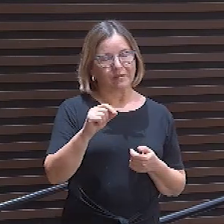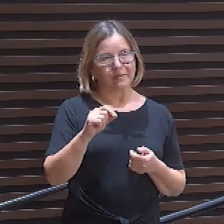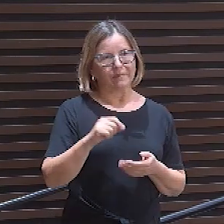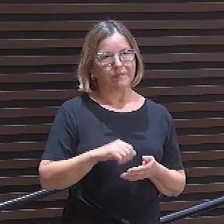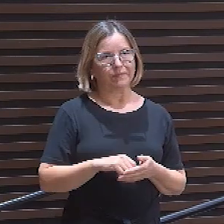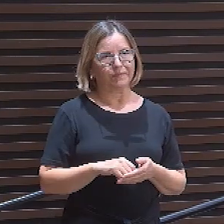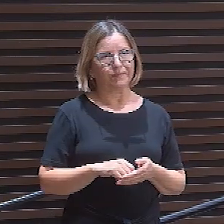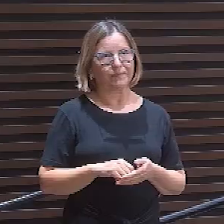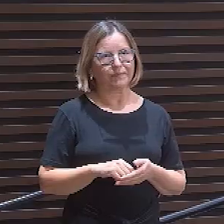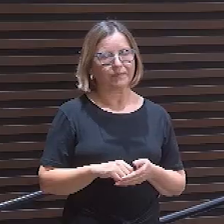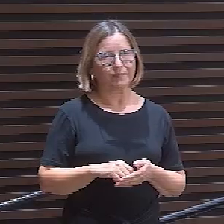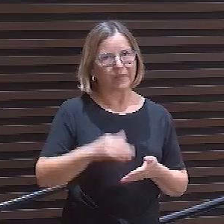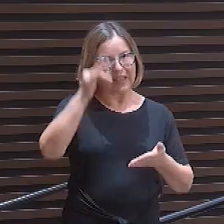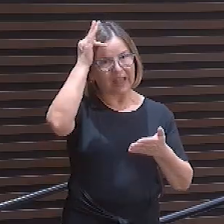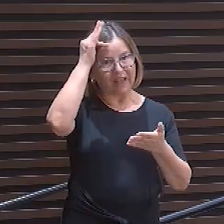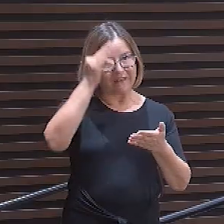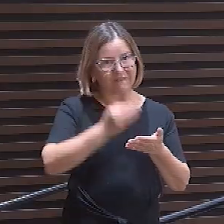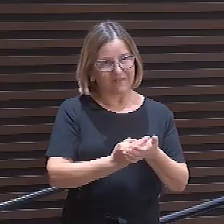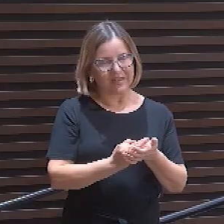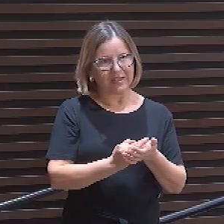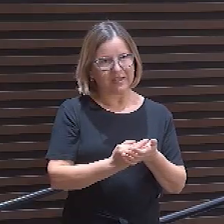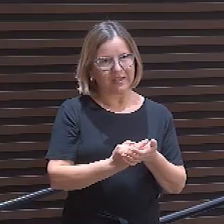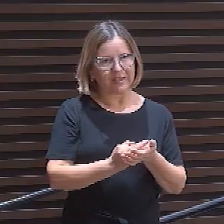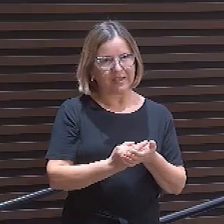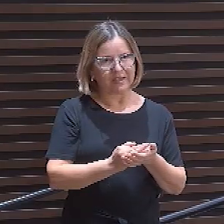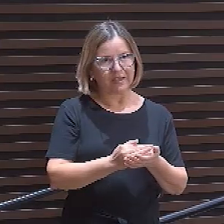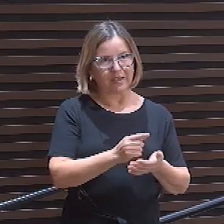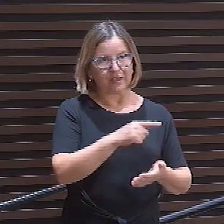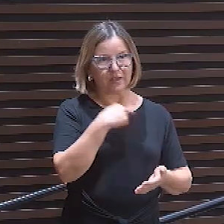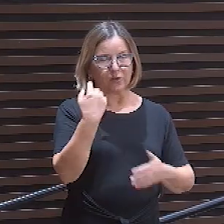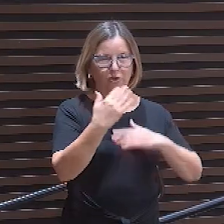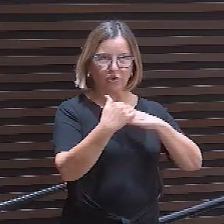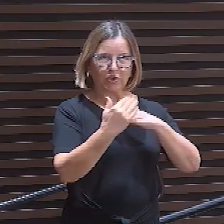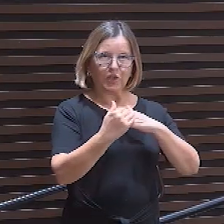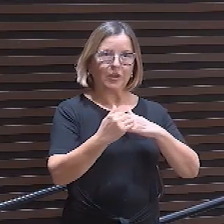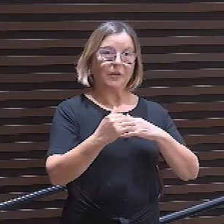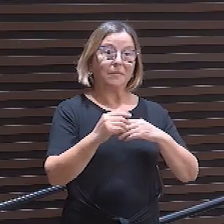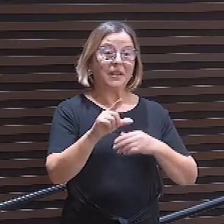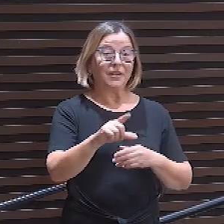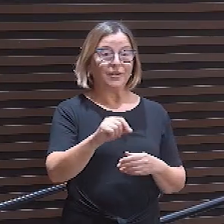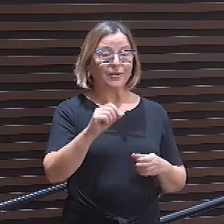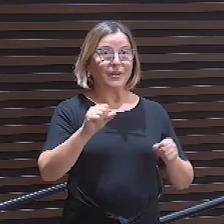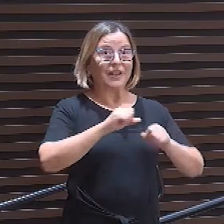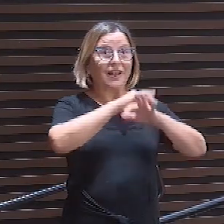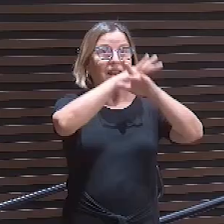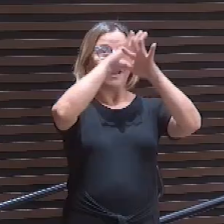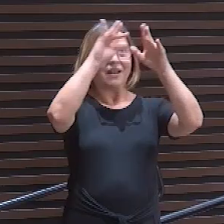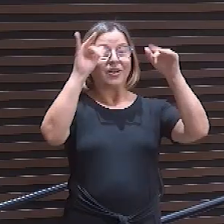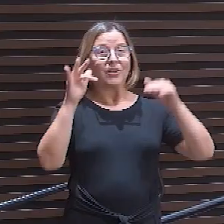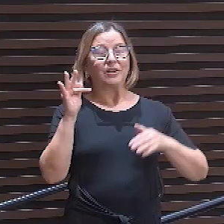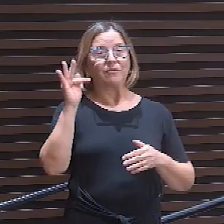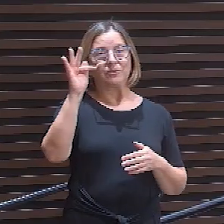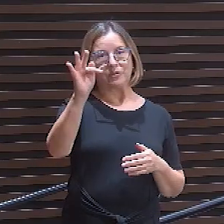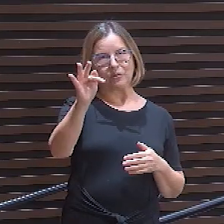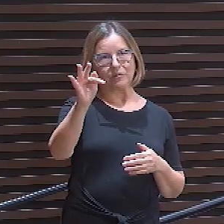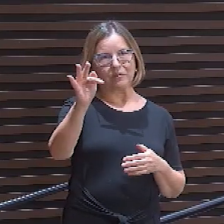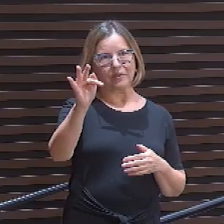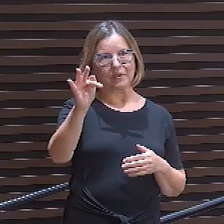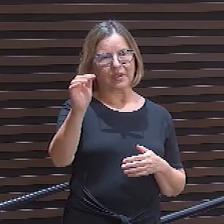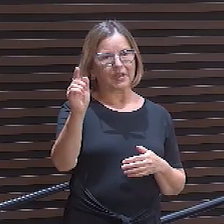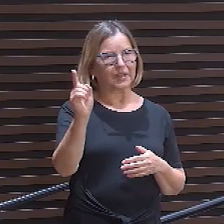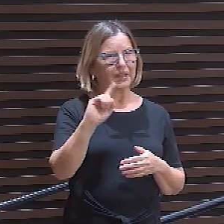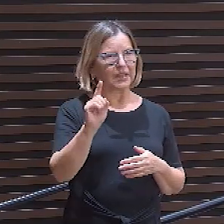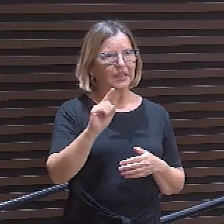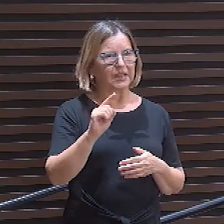A fé nos chama a escolher a glória futura em Cristo ao invés das riquezas passageiras deste mundo. Não